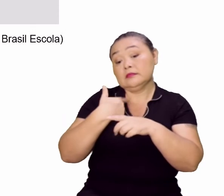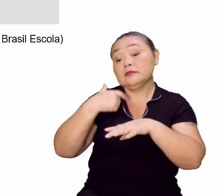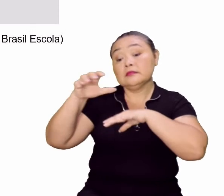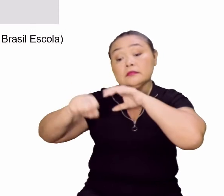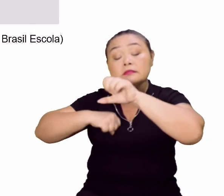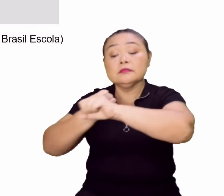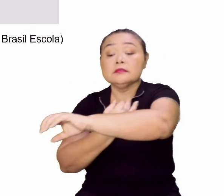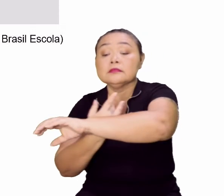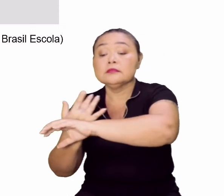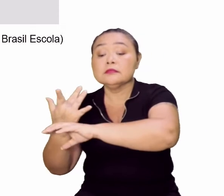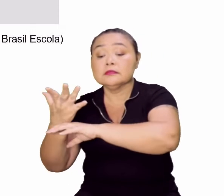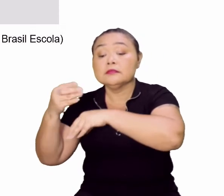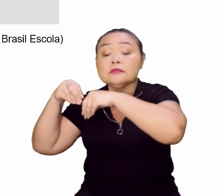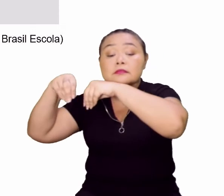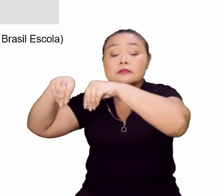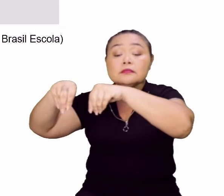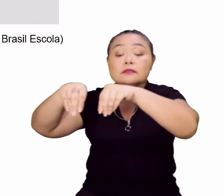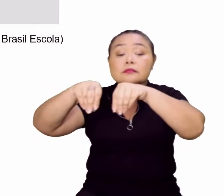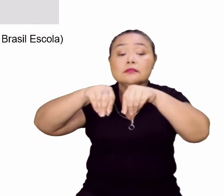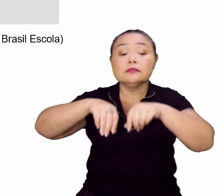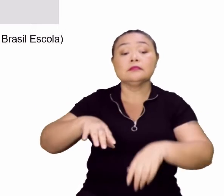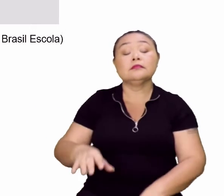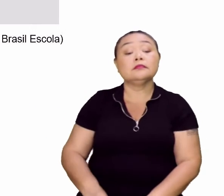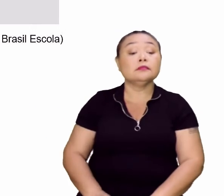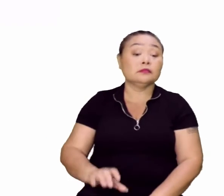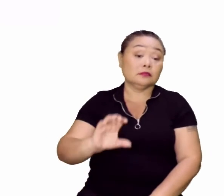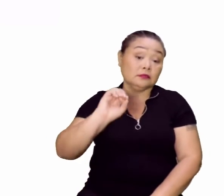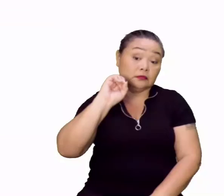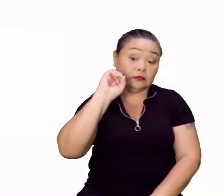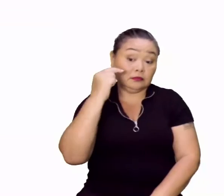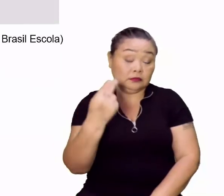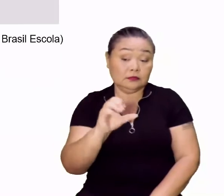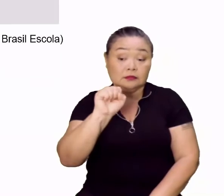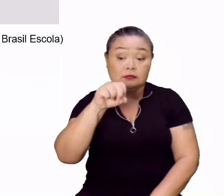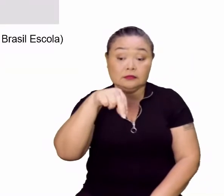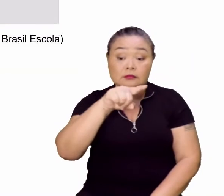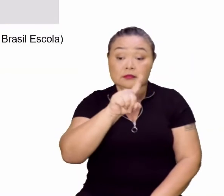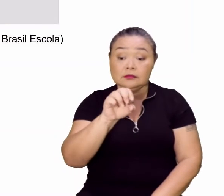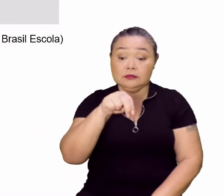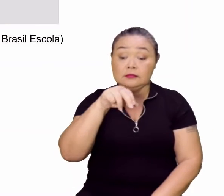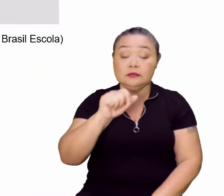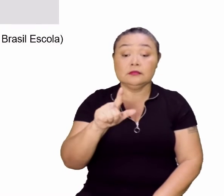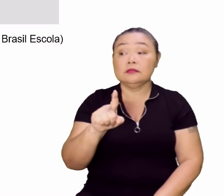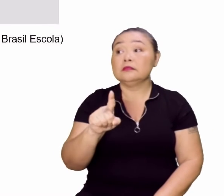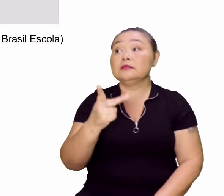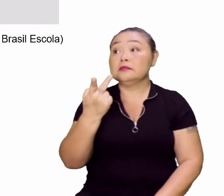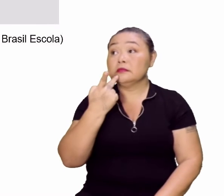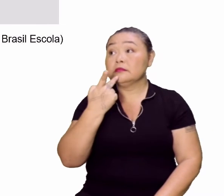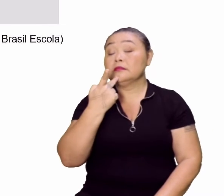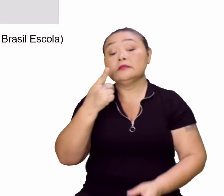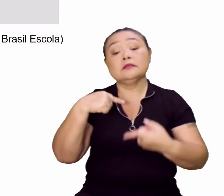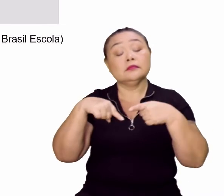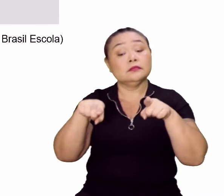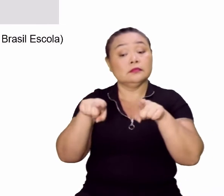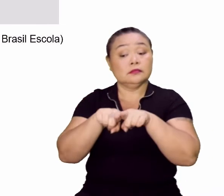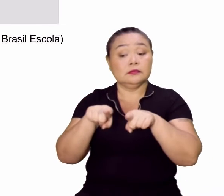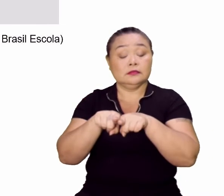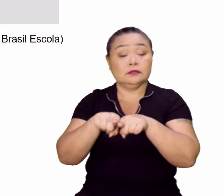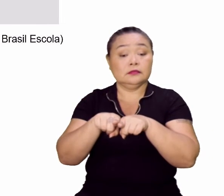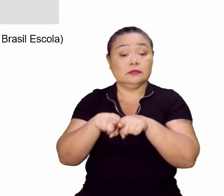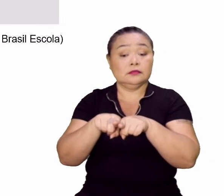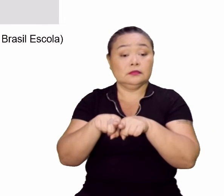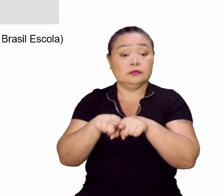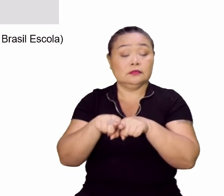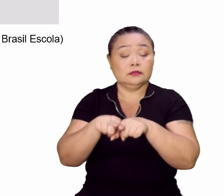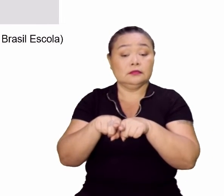em épocas de colheita ou plantio, é a transumância, também chamada de sazonal, e você também tem a questão